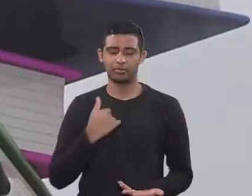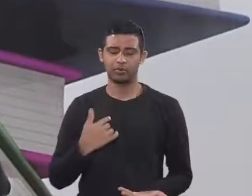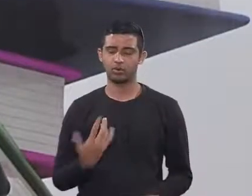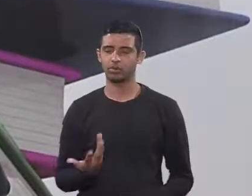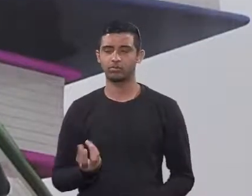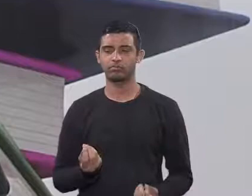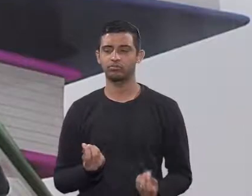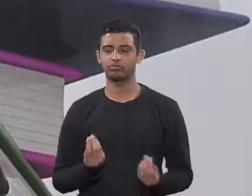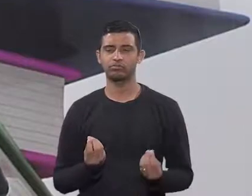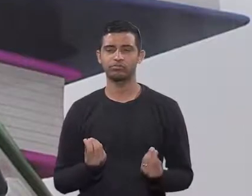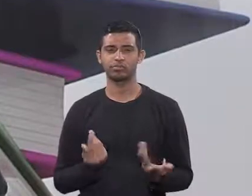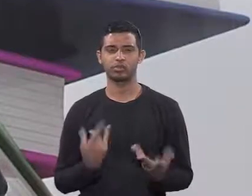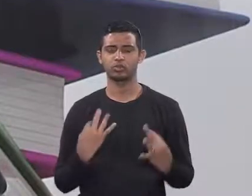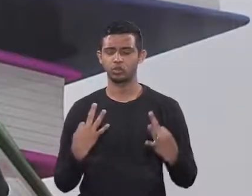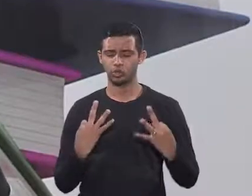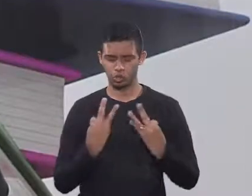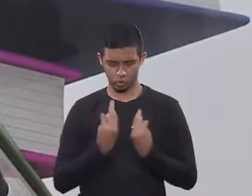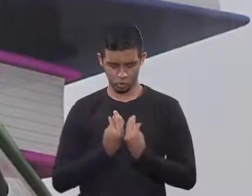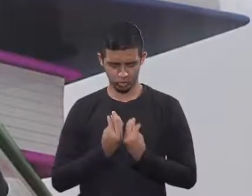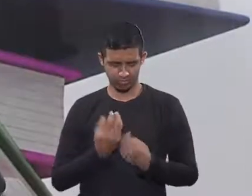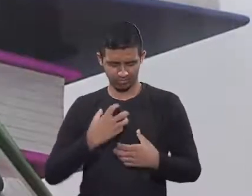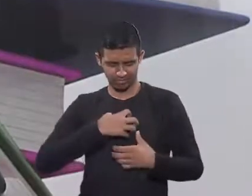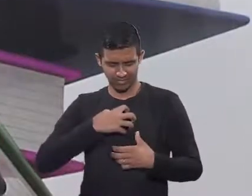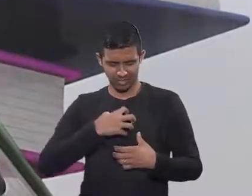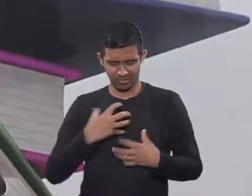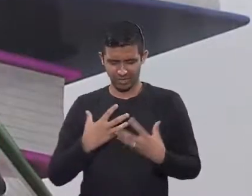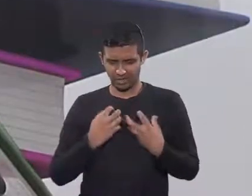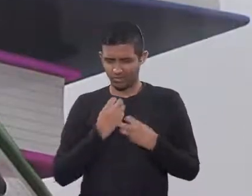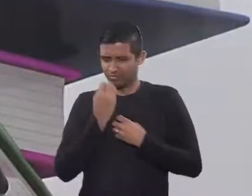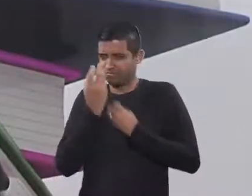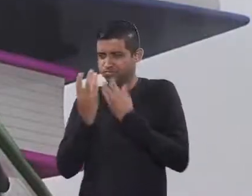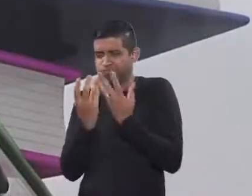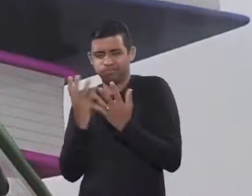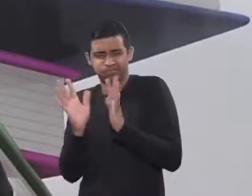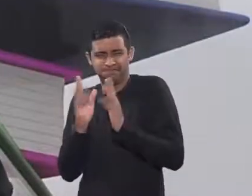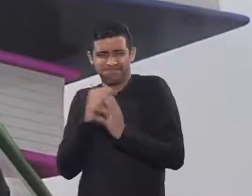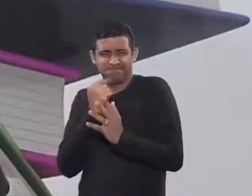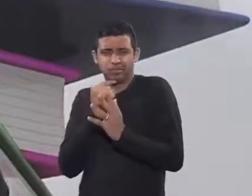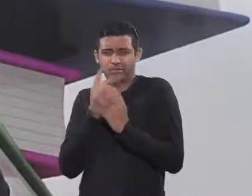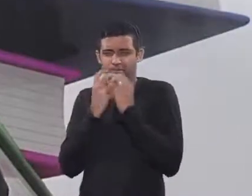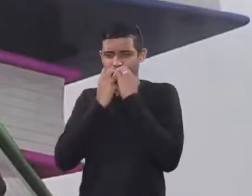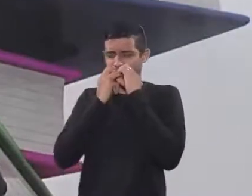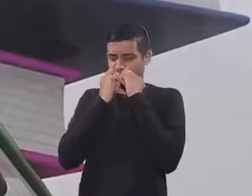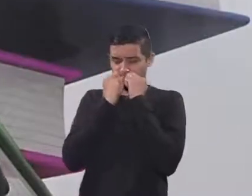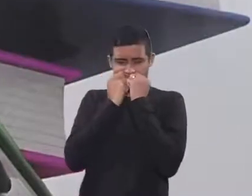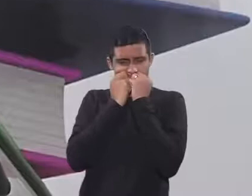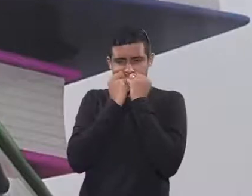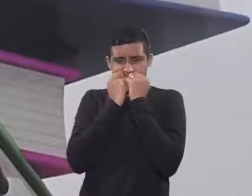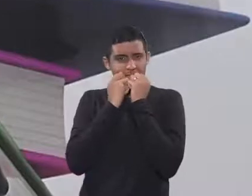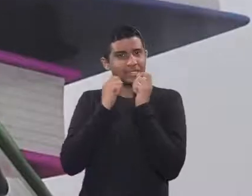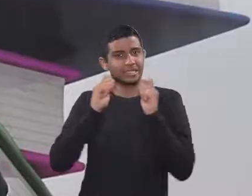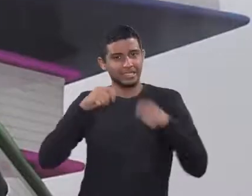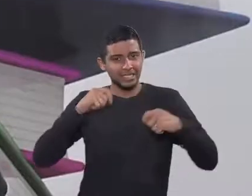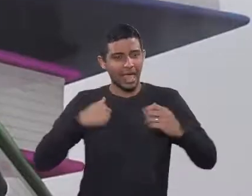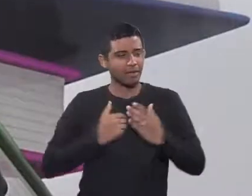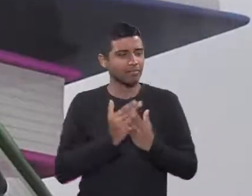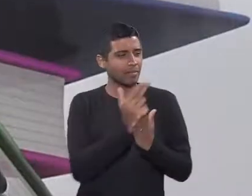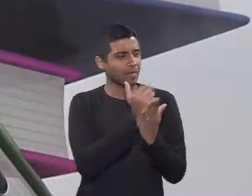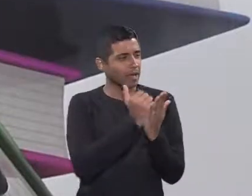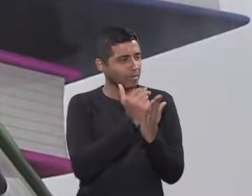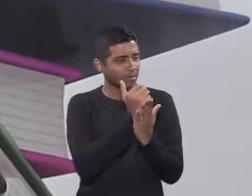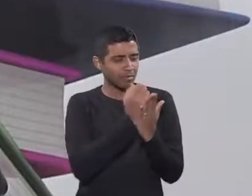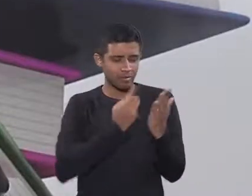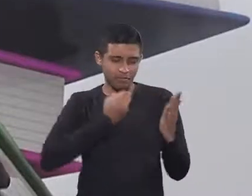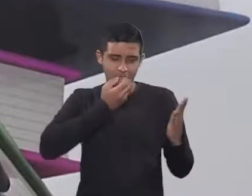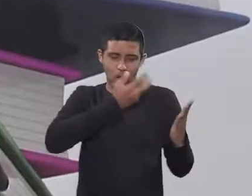colocar todos os seus sentimentos que você não consegue falar com outras pessoas, você pode colocar ali